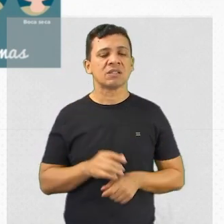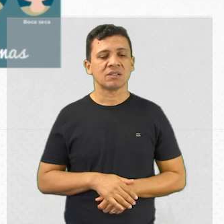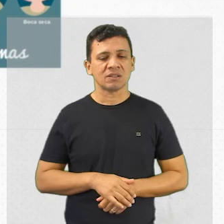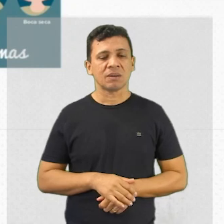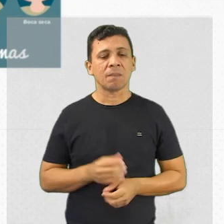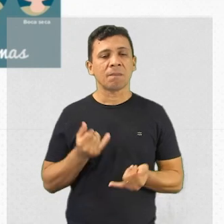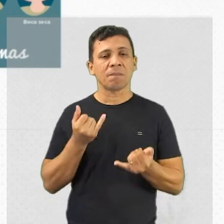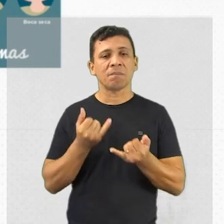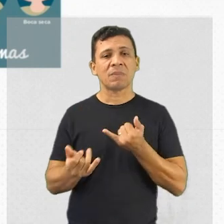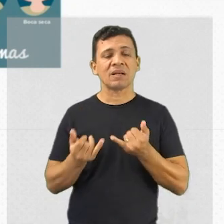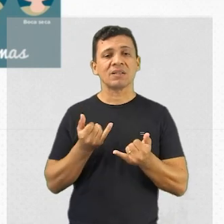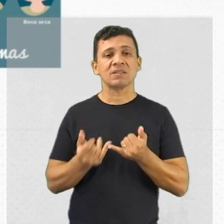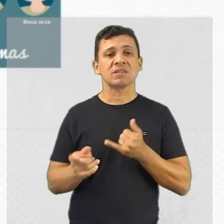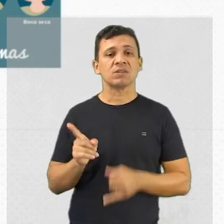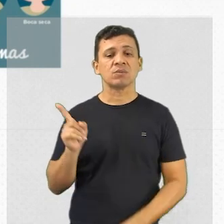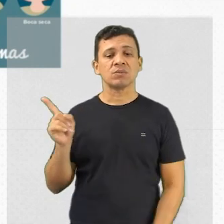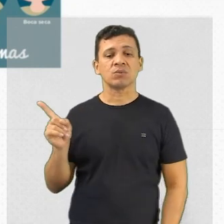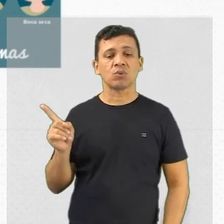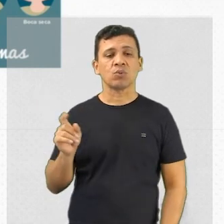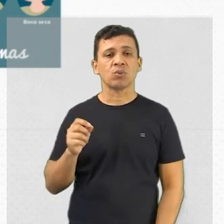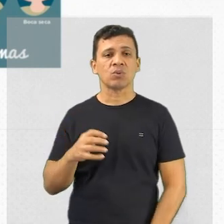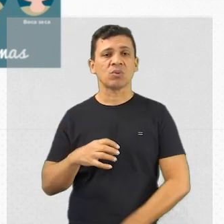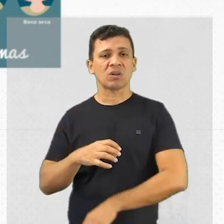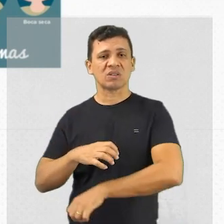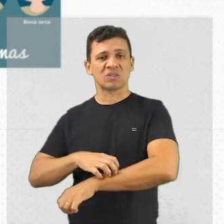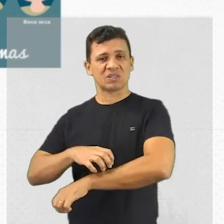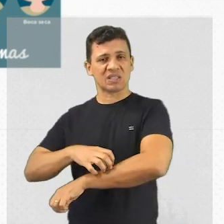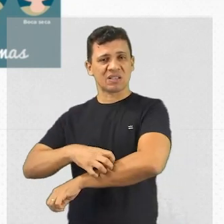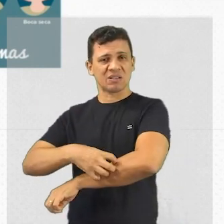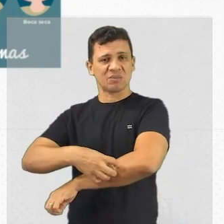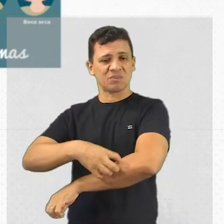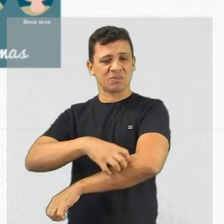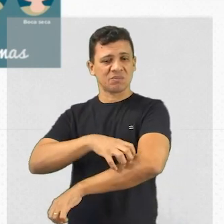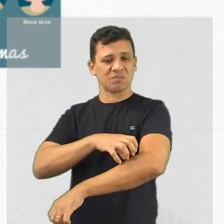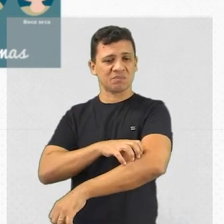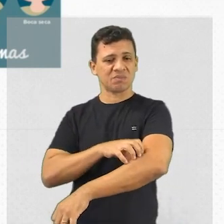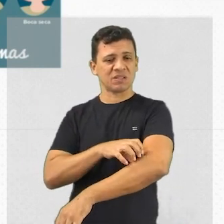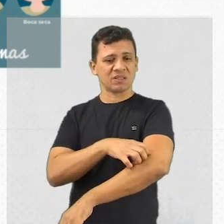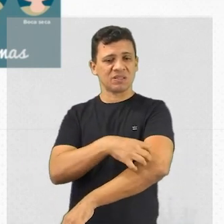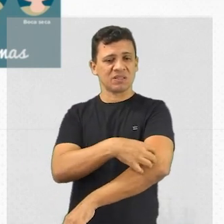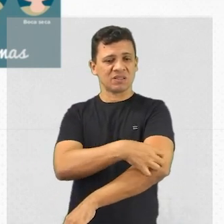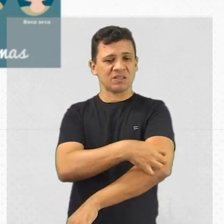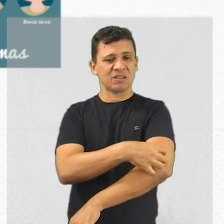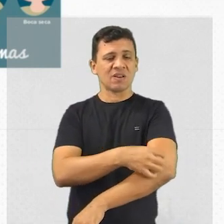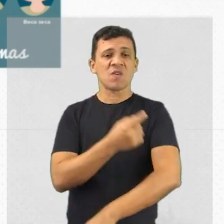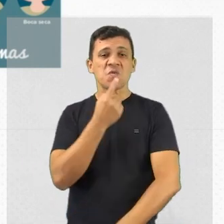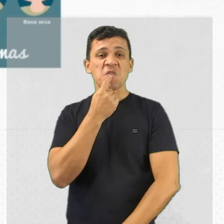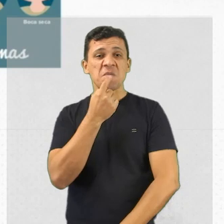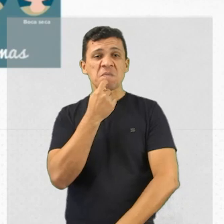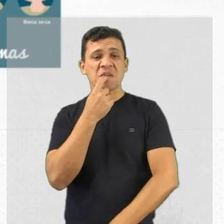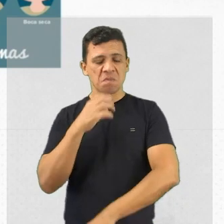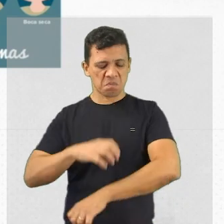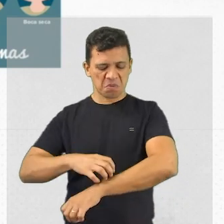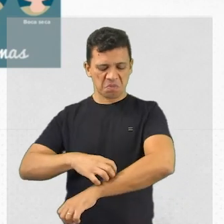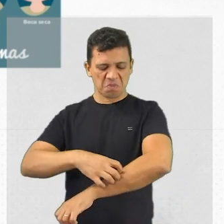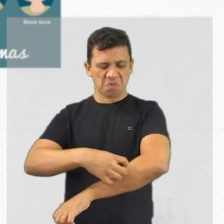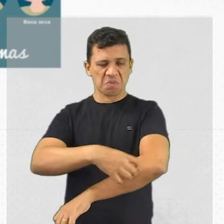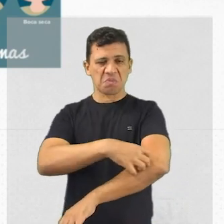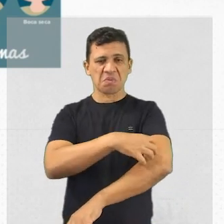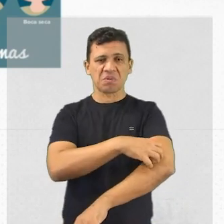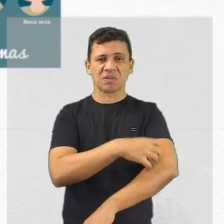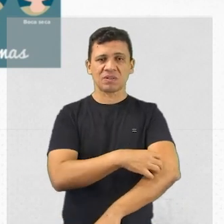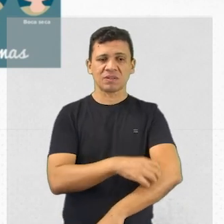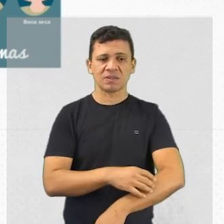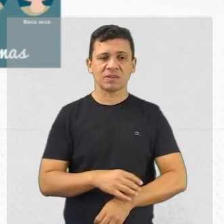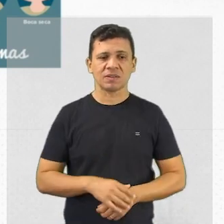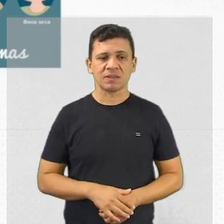bem parecido ali com o sarampo, esse aparecimento, né, de erupções vermelhas, tá bom? Ela é um